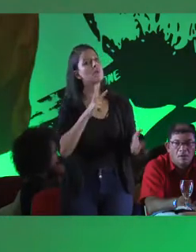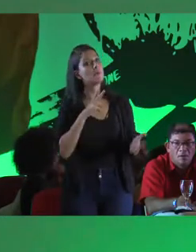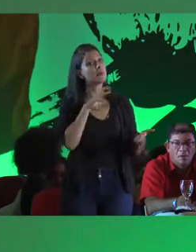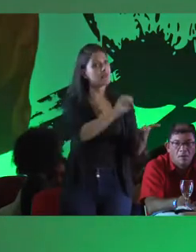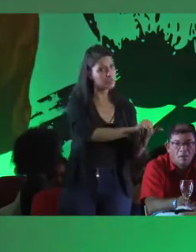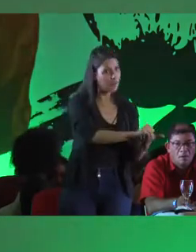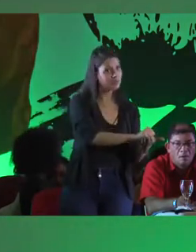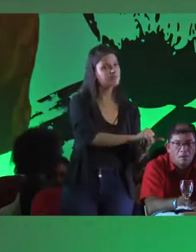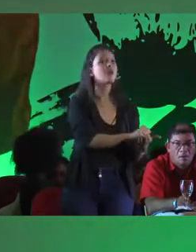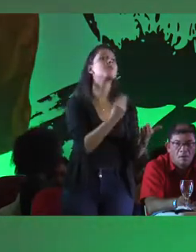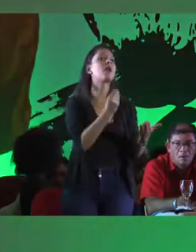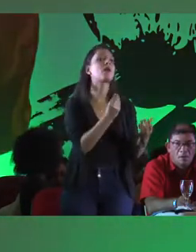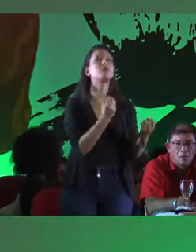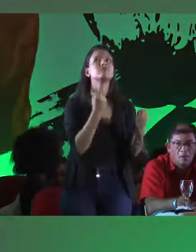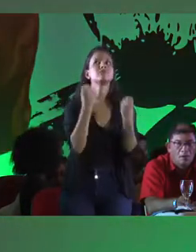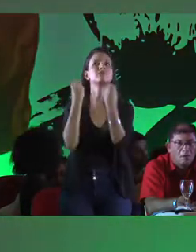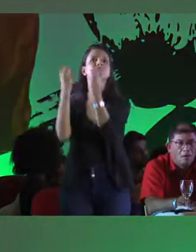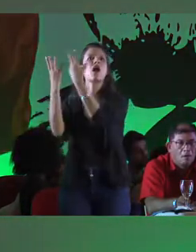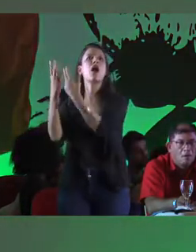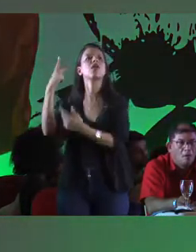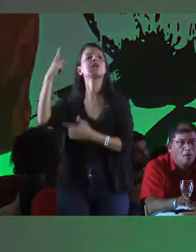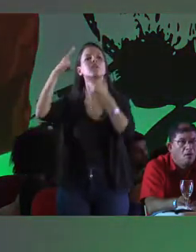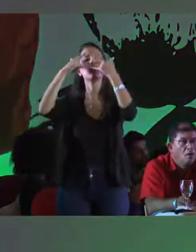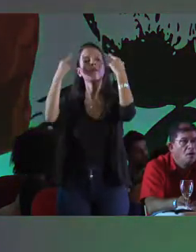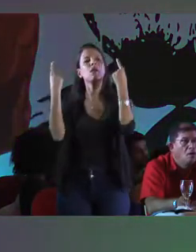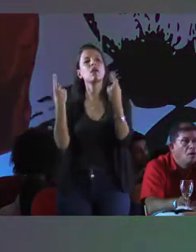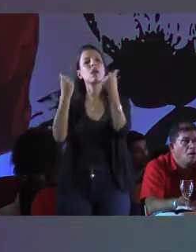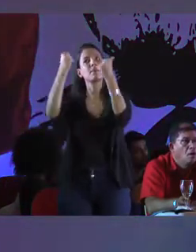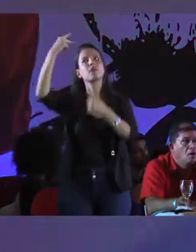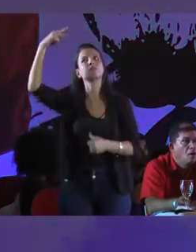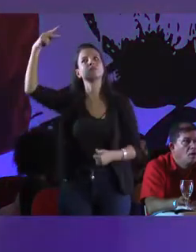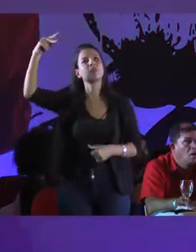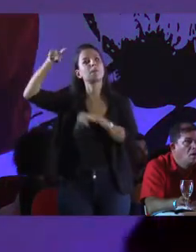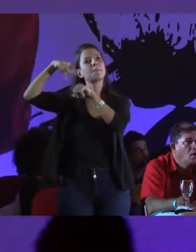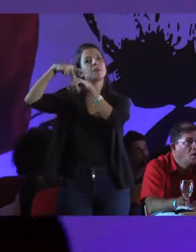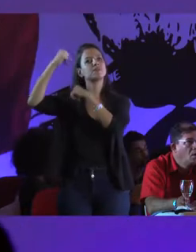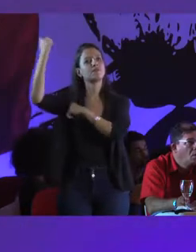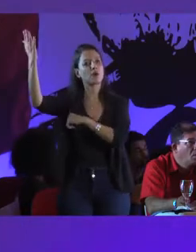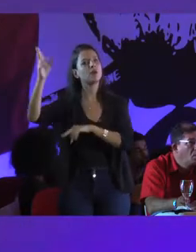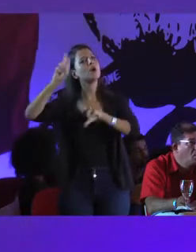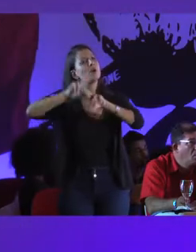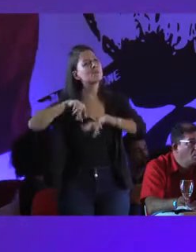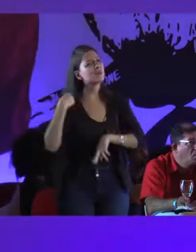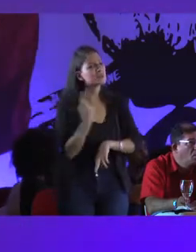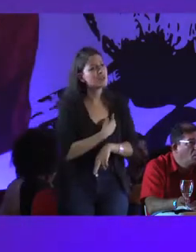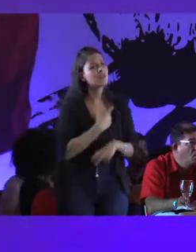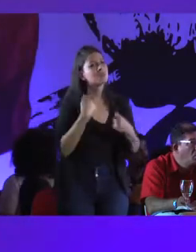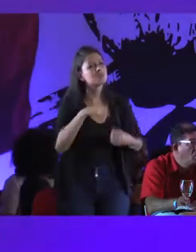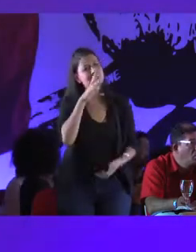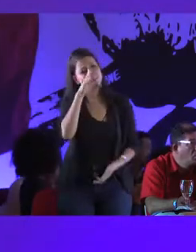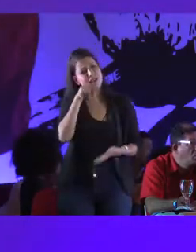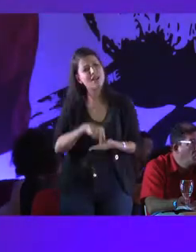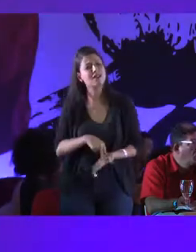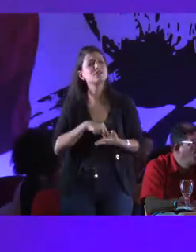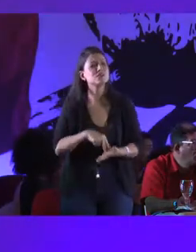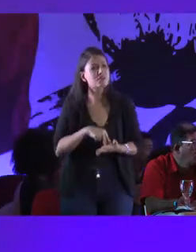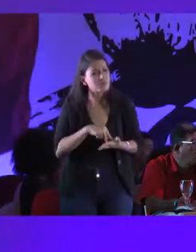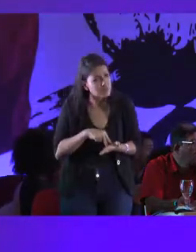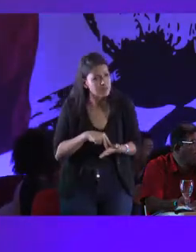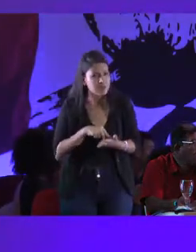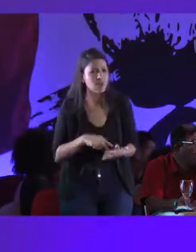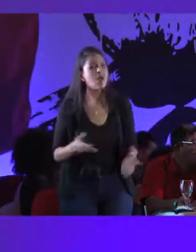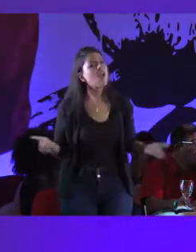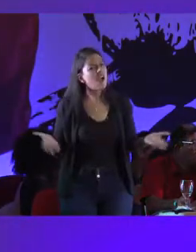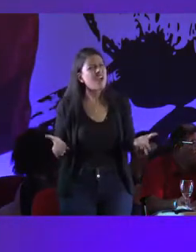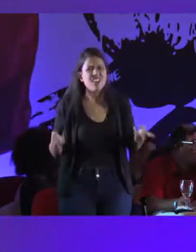ser para o capital estrangeiro. Por isso que nós temos que resistir, companheiros e companheiras. Não estamos vivendo essa